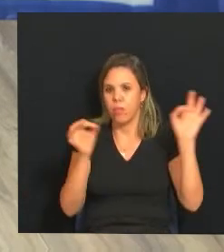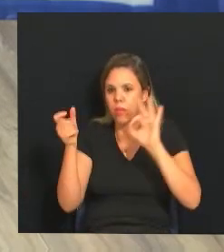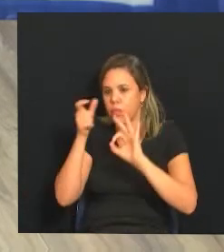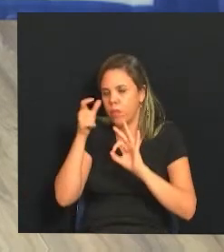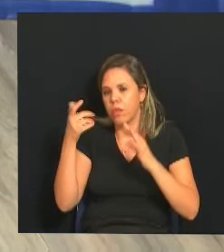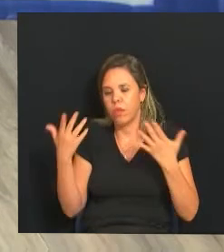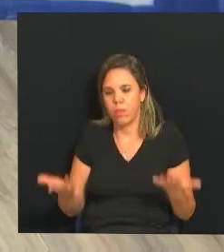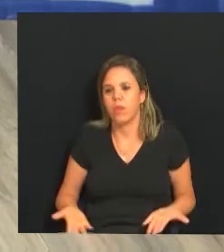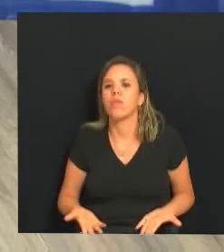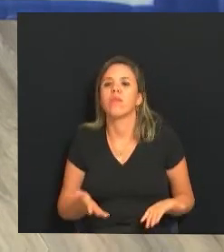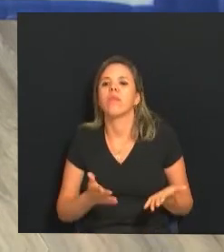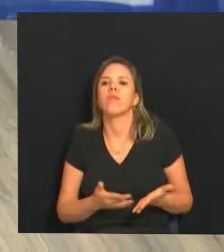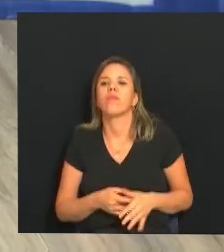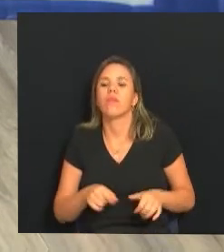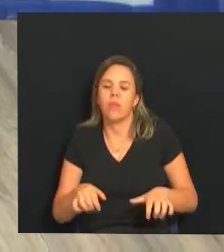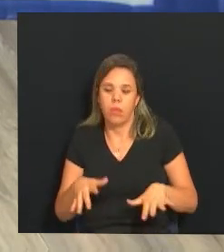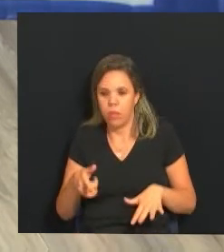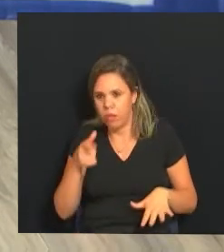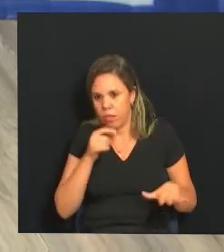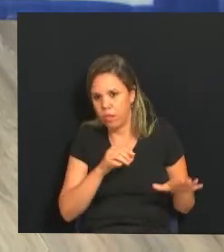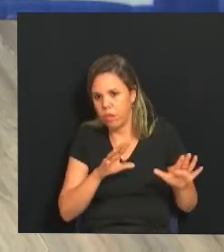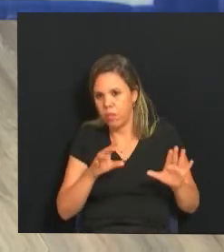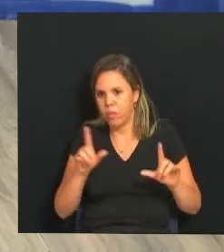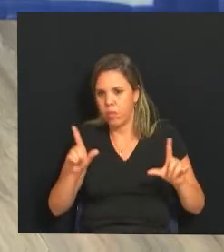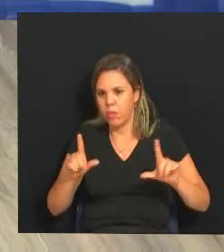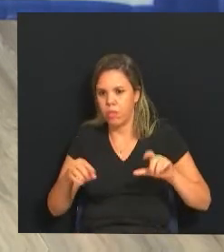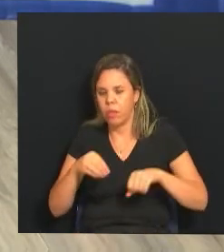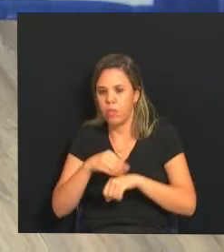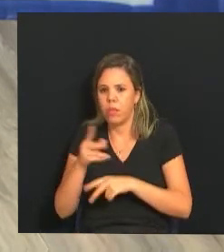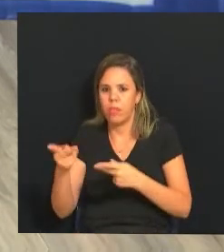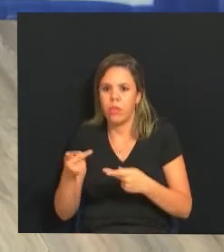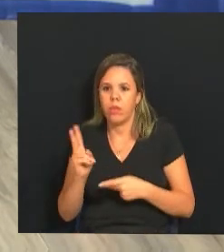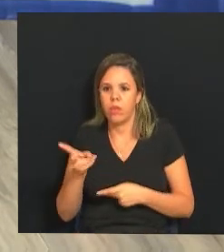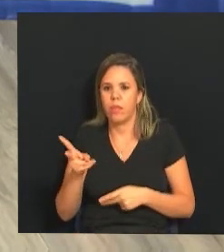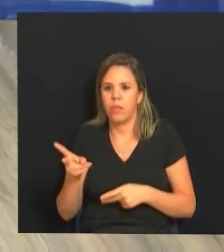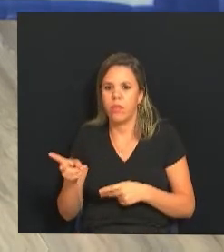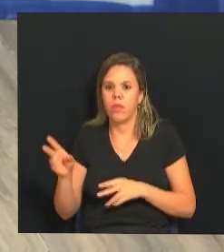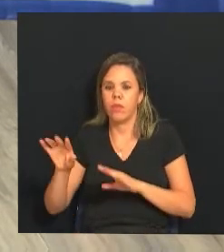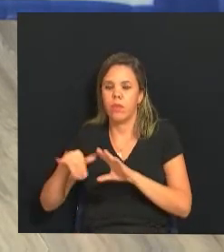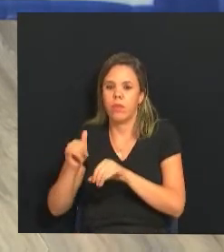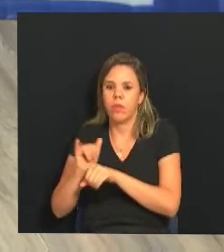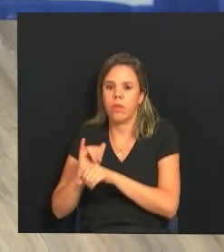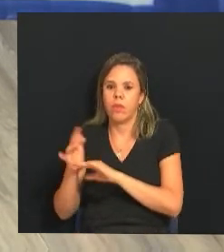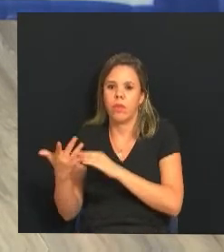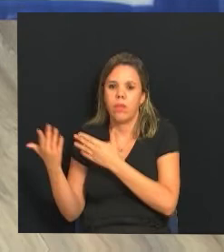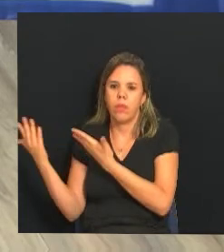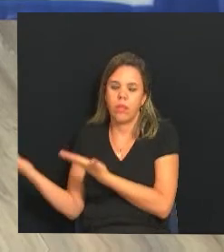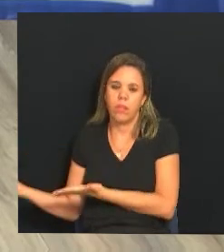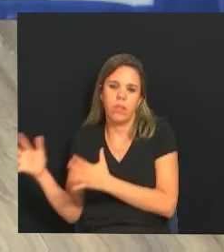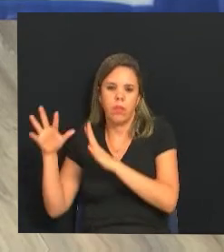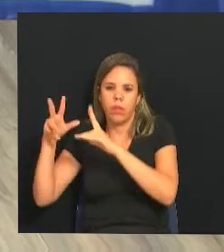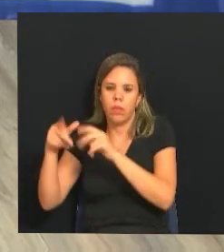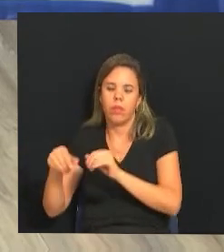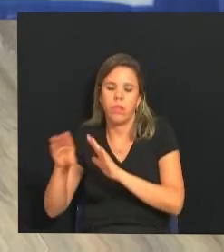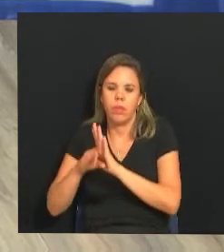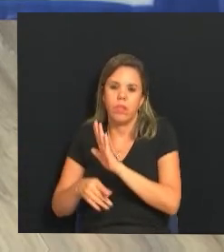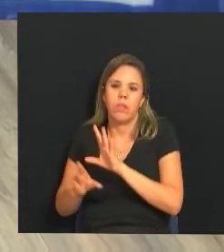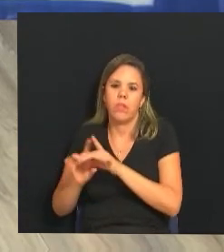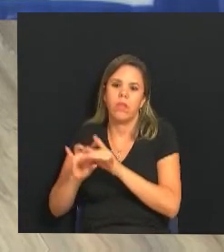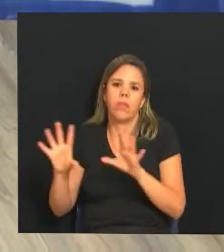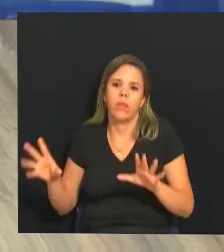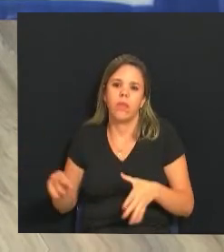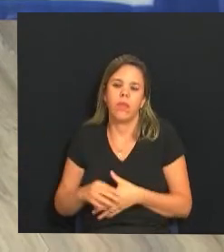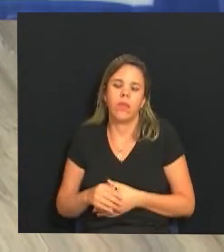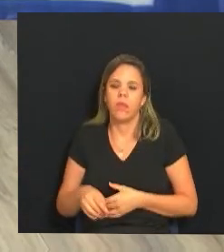gente, acompanhando o nosso conteúdo. Deixo aqui o convite para que você fique sempre ligado nas nossas redes sociais, onde todos os programas,